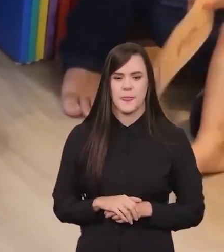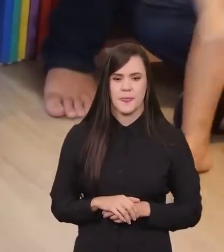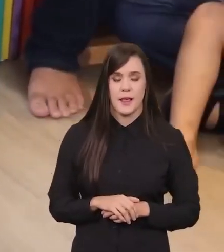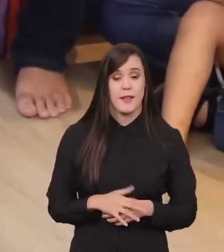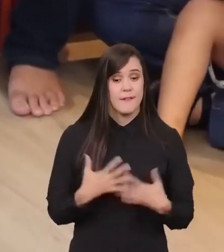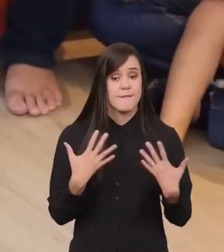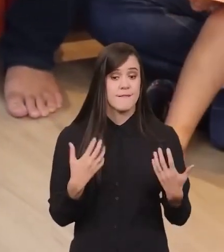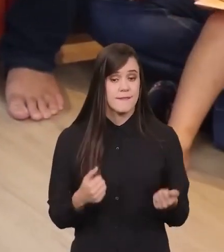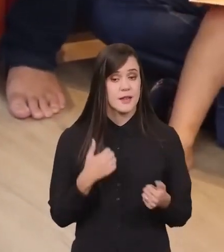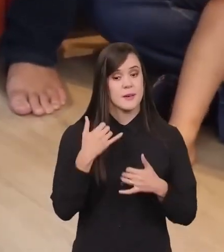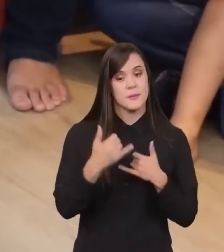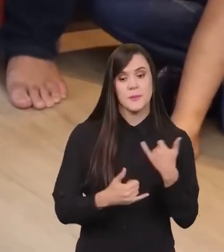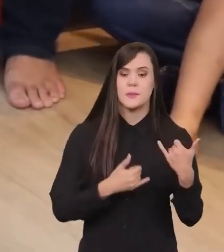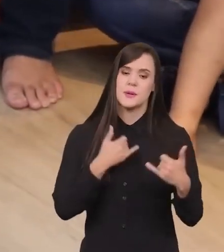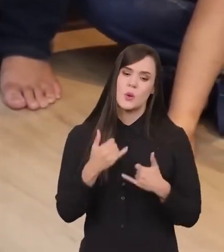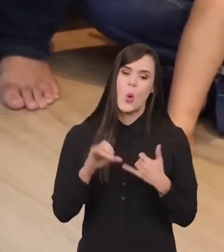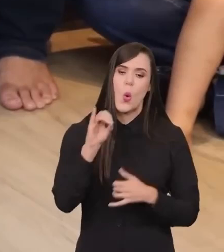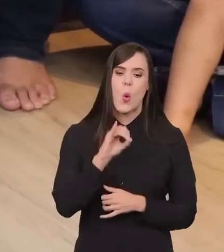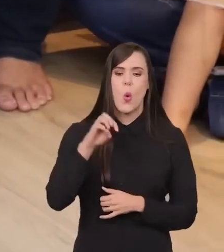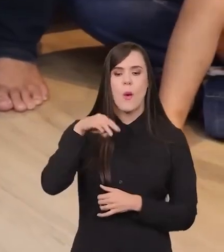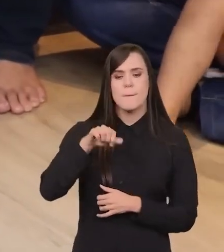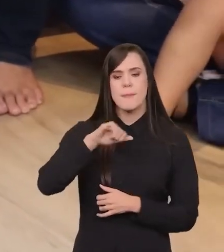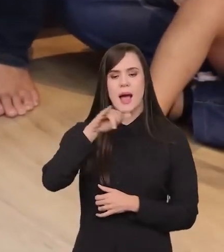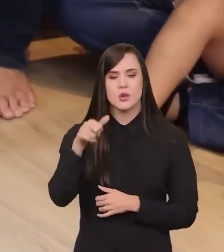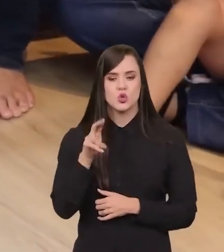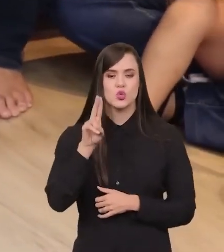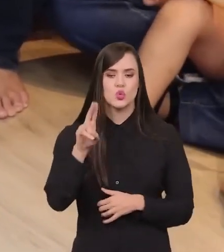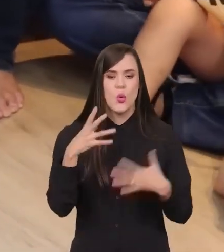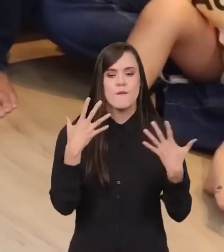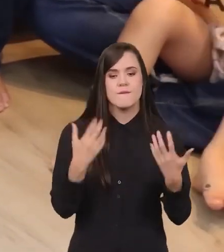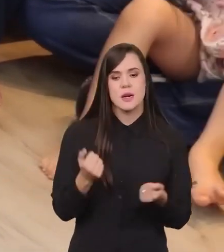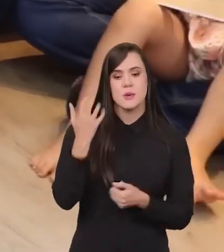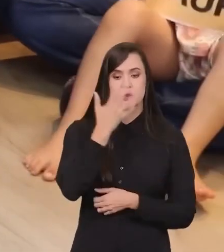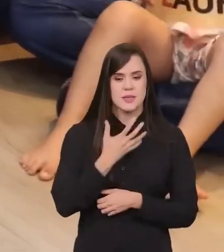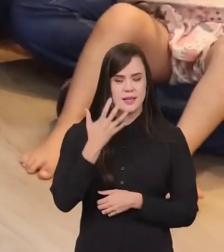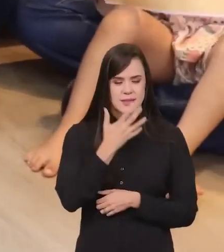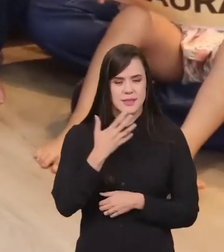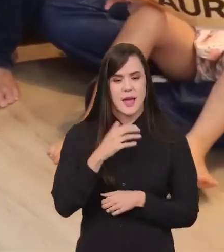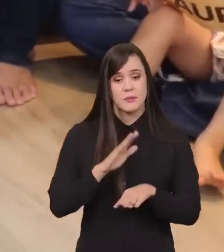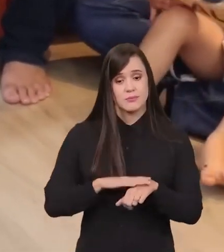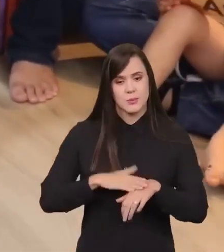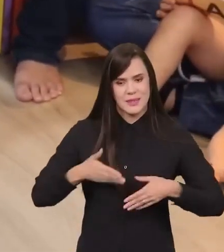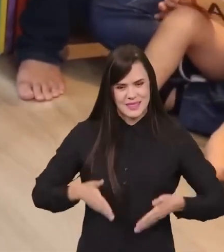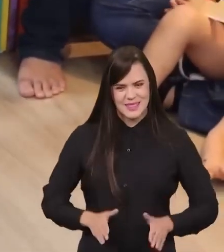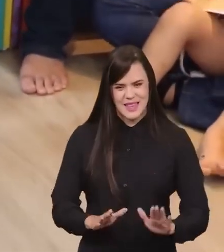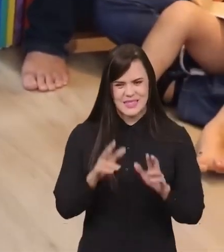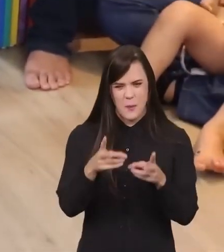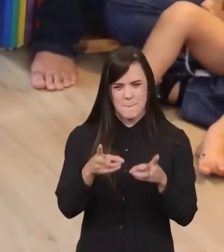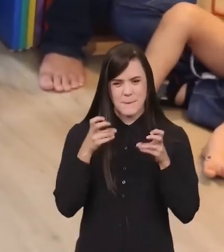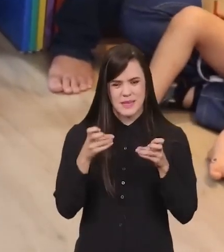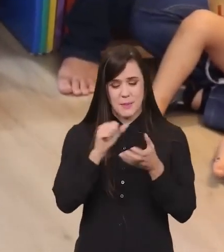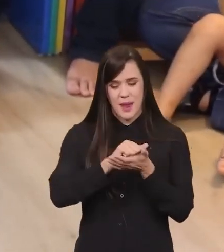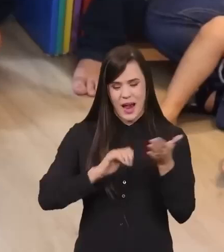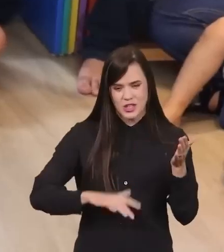vamos brincar. Oi, Maju, vamos cantar. Quando a Zila nasceu, eu percebia que as atividades